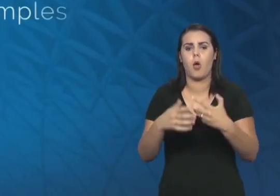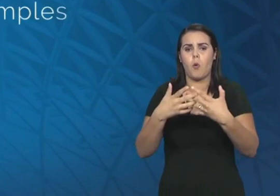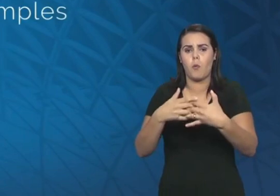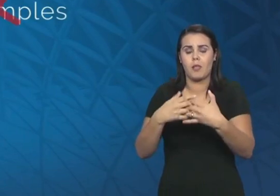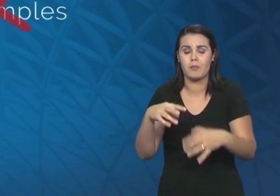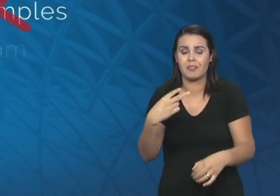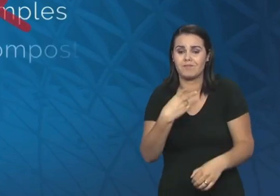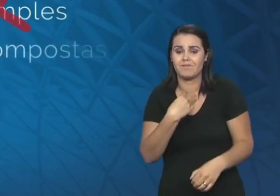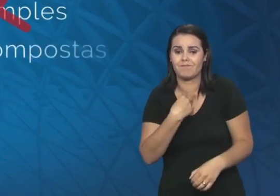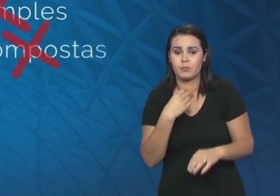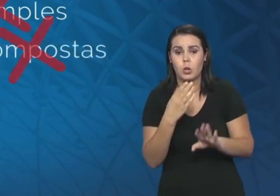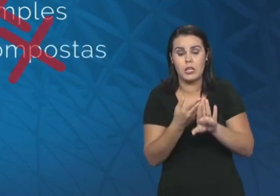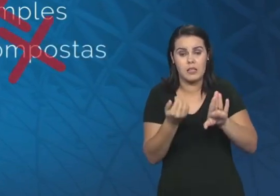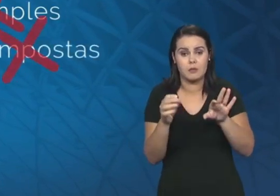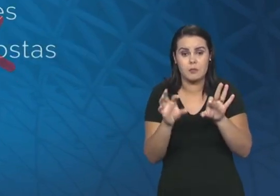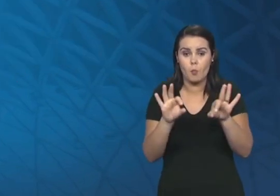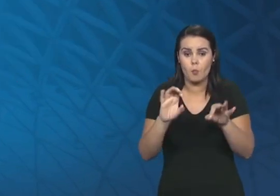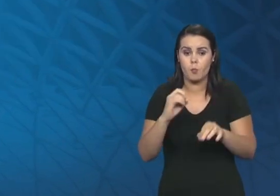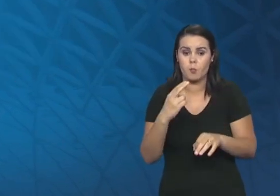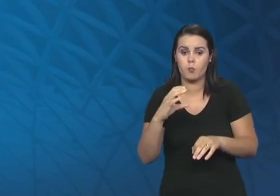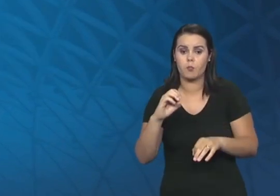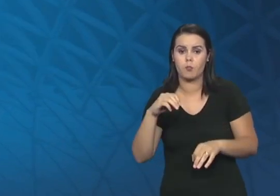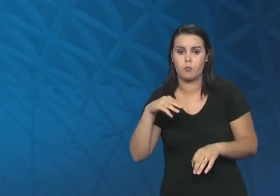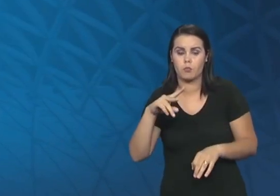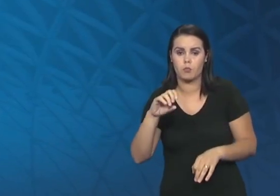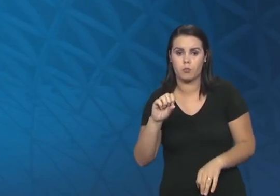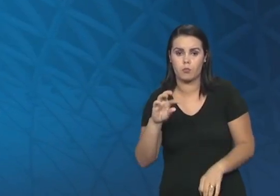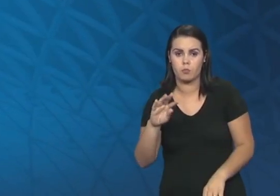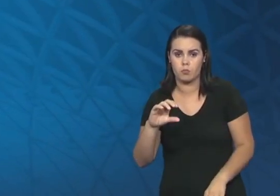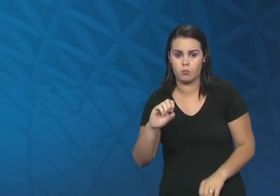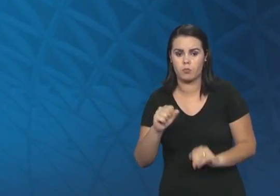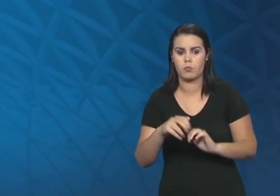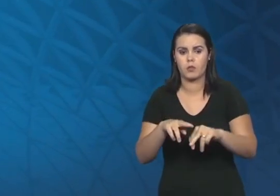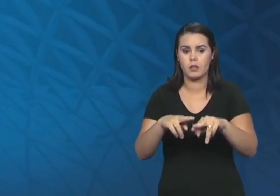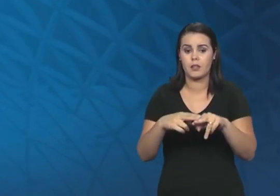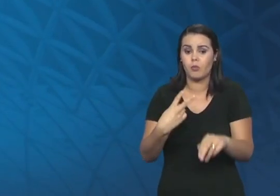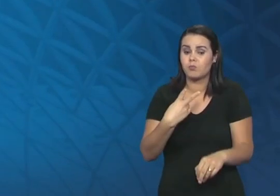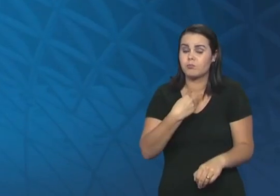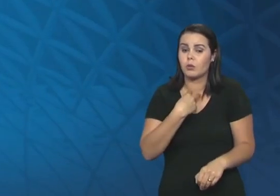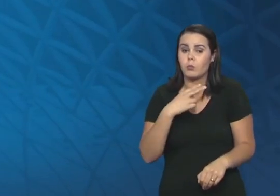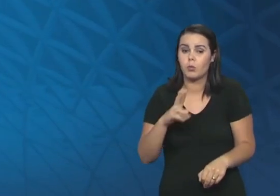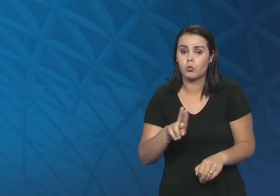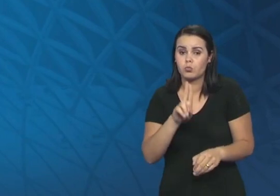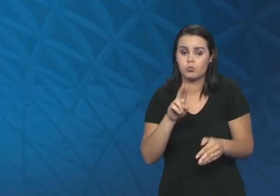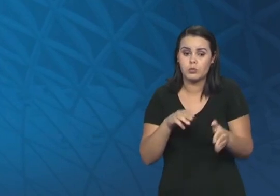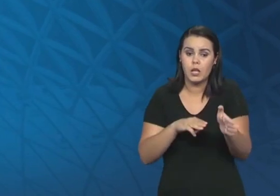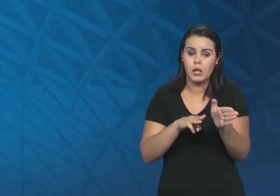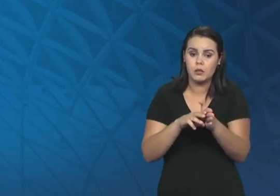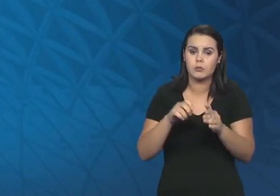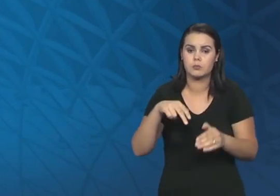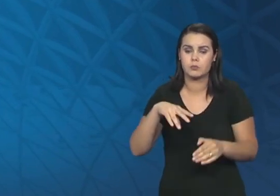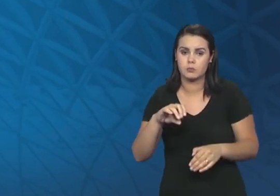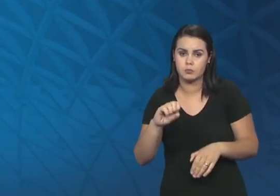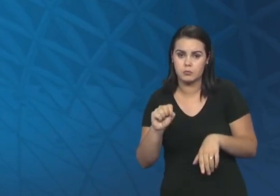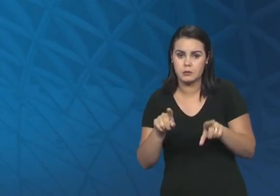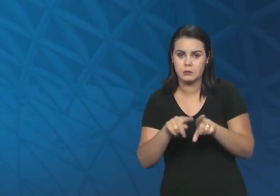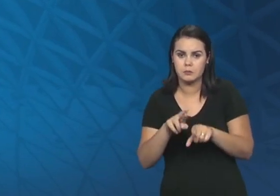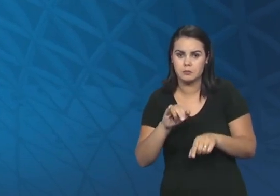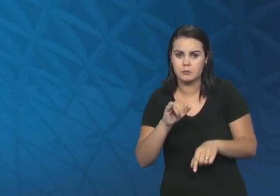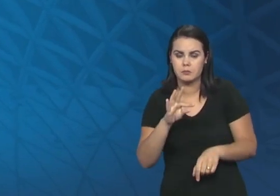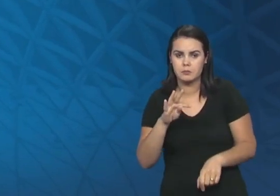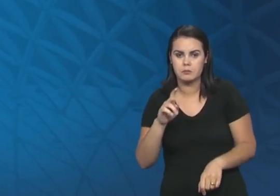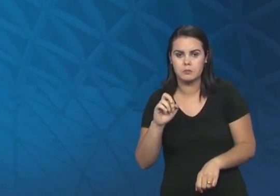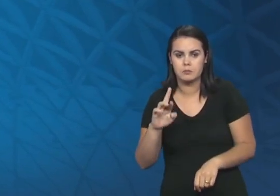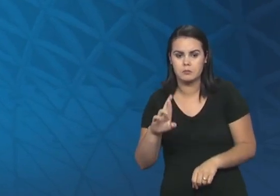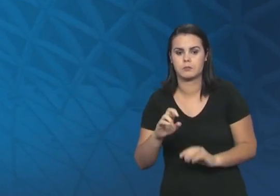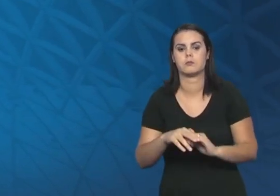como simples ou compostas. Portanto, não é possível aplicar os métodos de Nós e de Ritter nesse tipo de treliça. Para